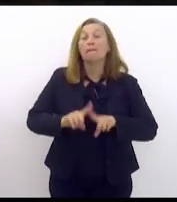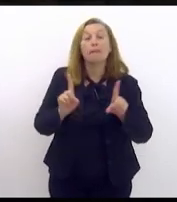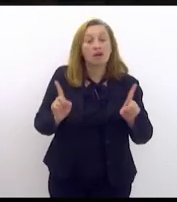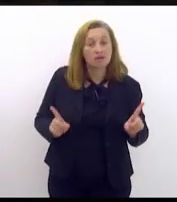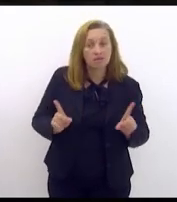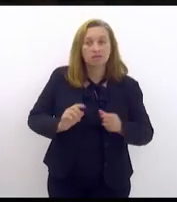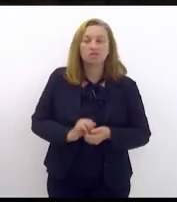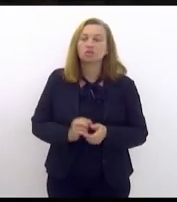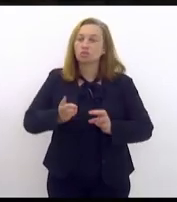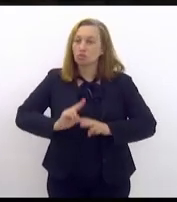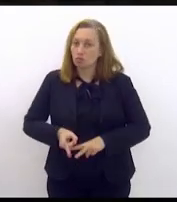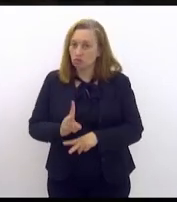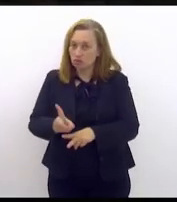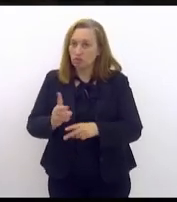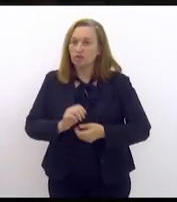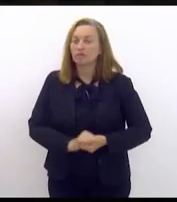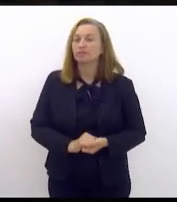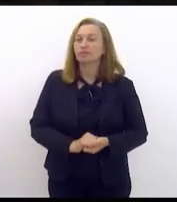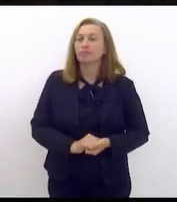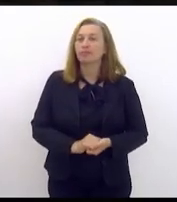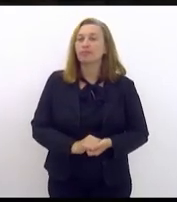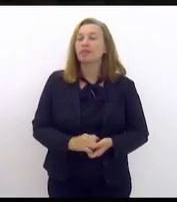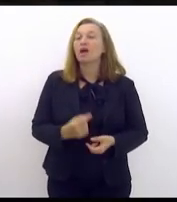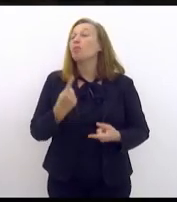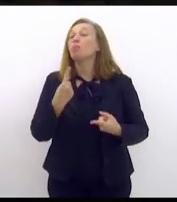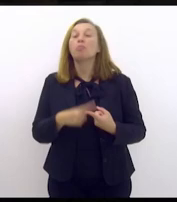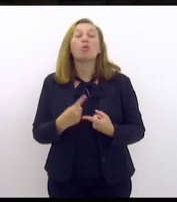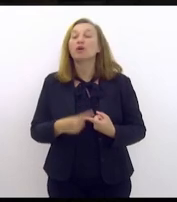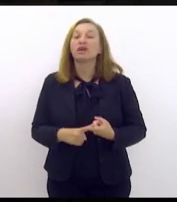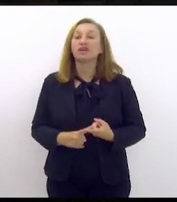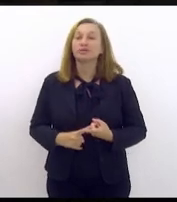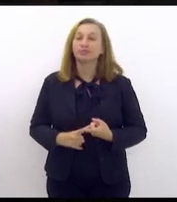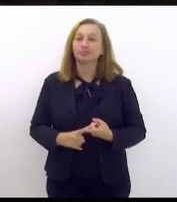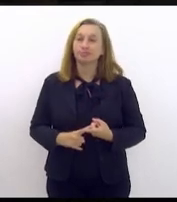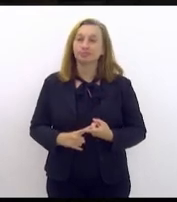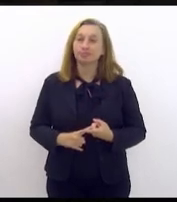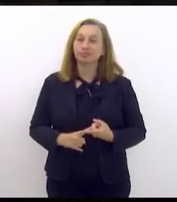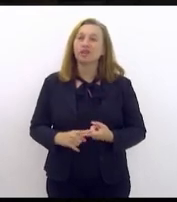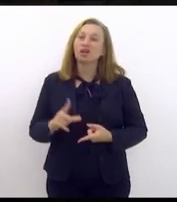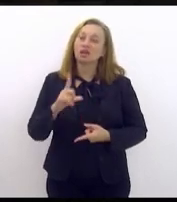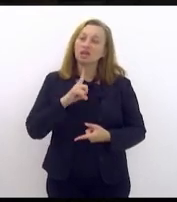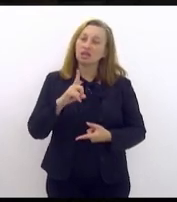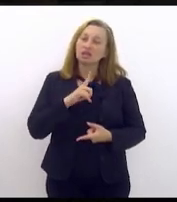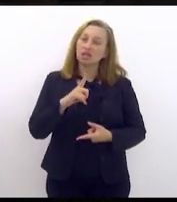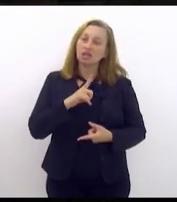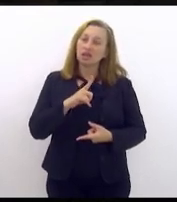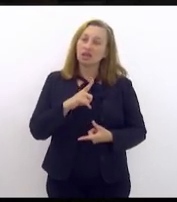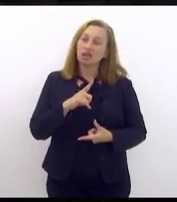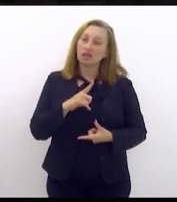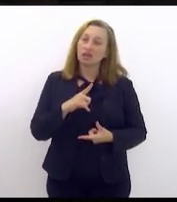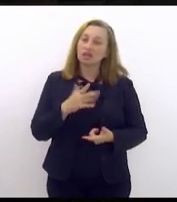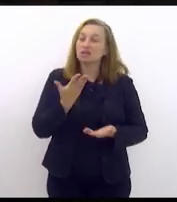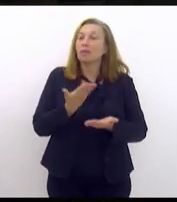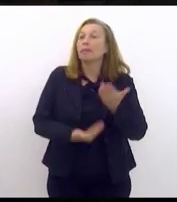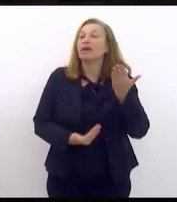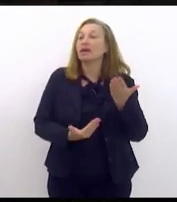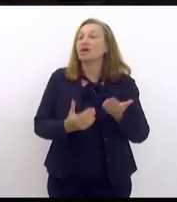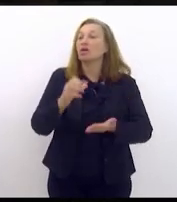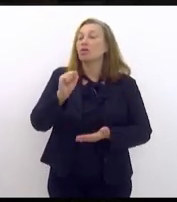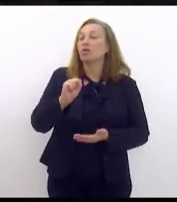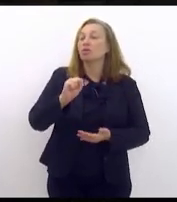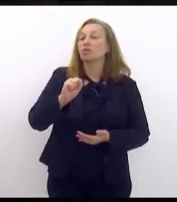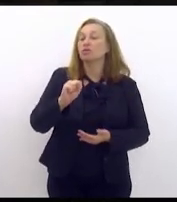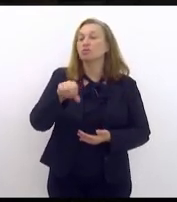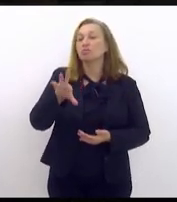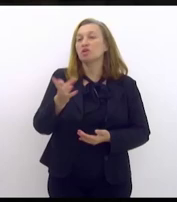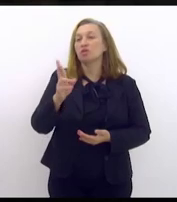Mas, continuando, por que será que tem esse rombo de 8 bilhões e meio?